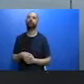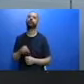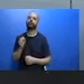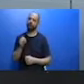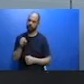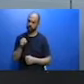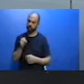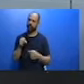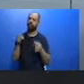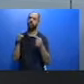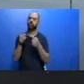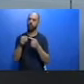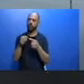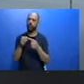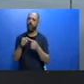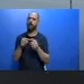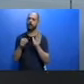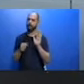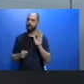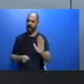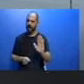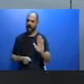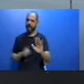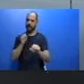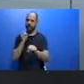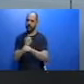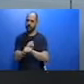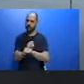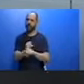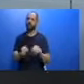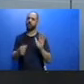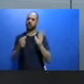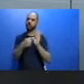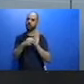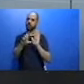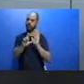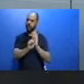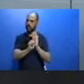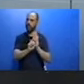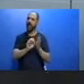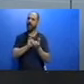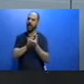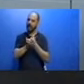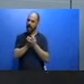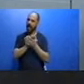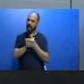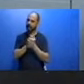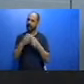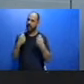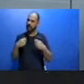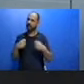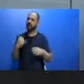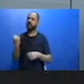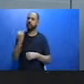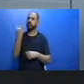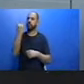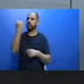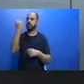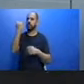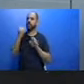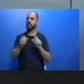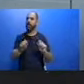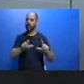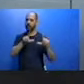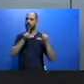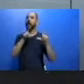já acordo pare de transmitir laçar mão então essa imagem está já